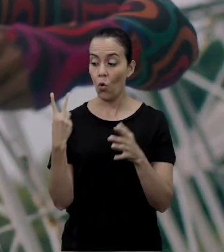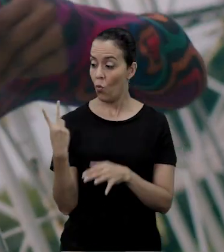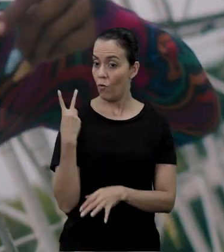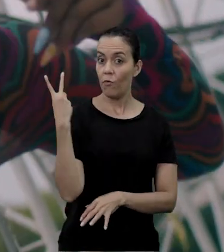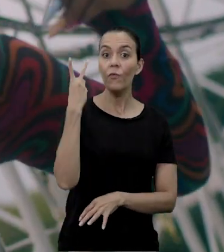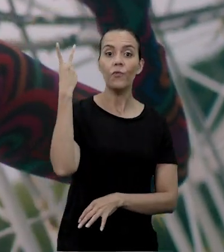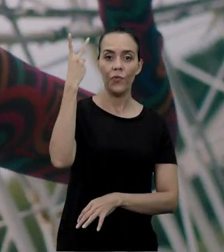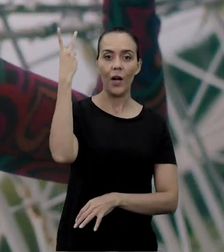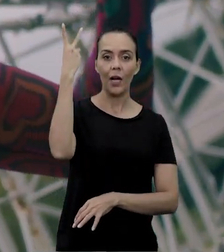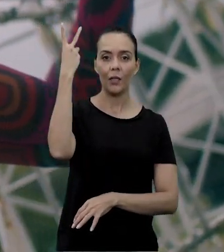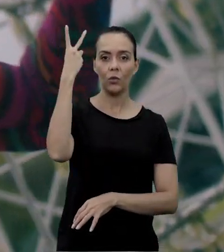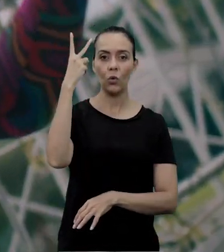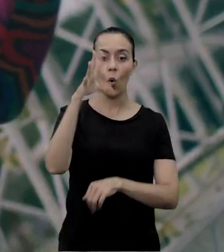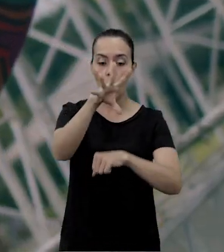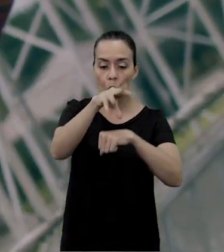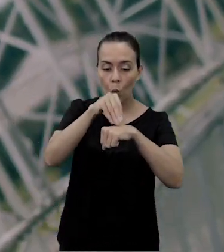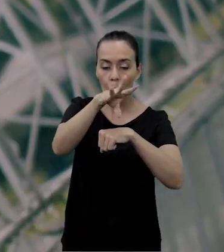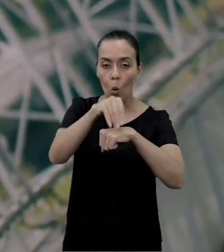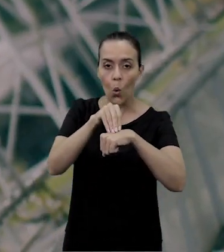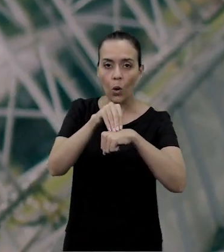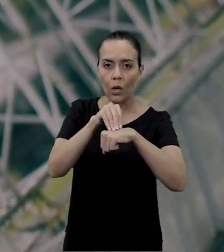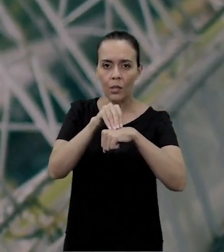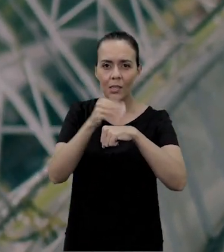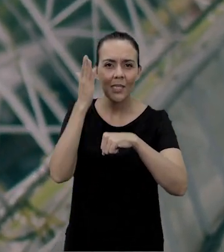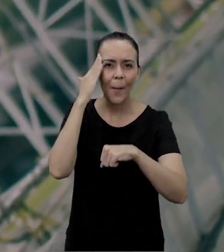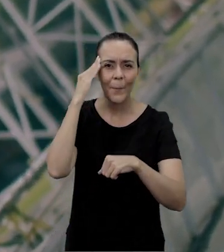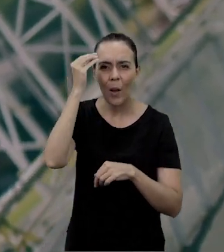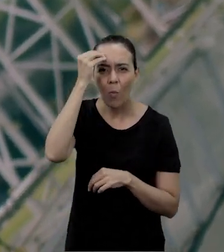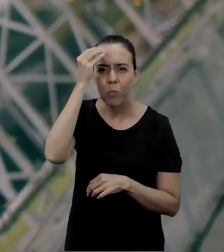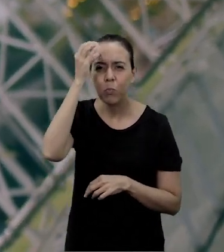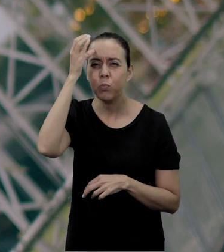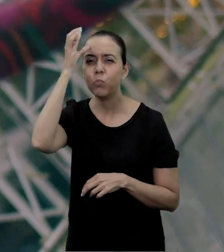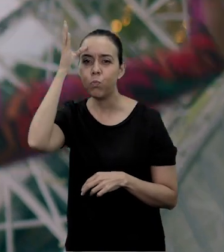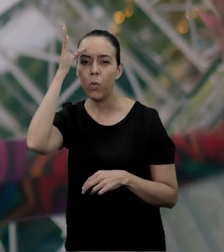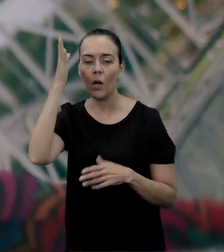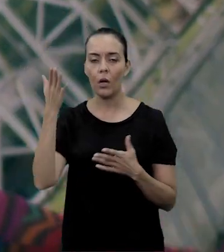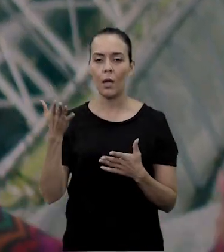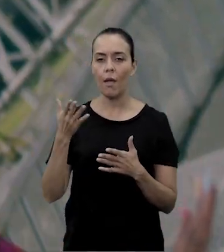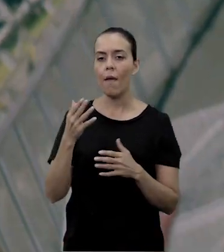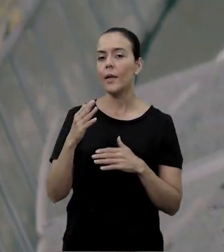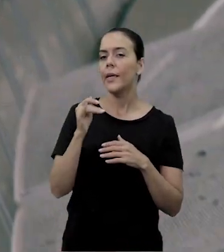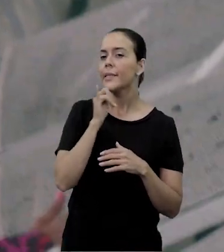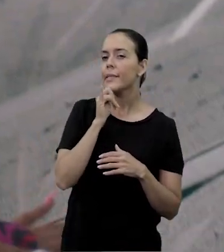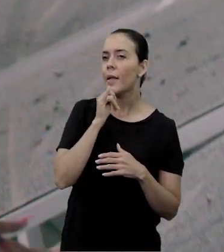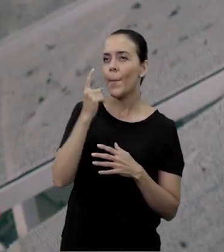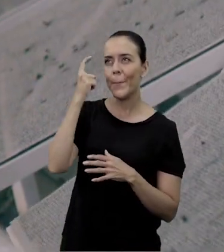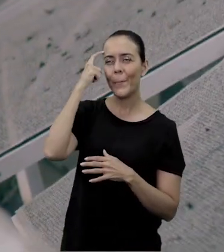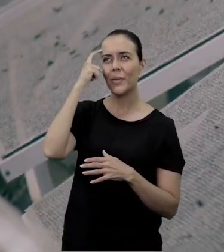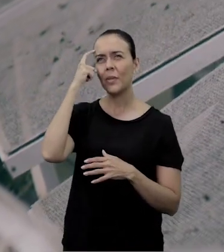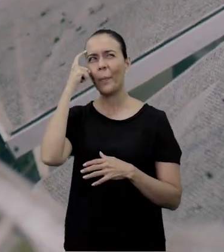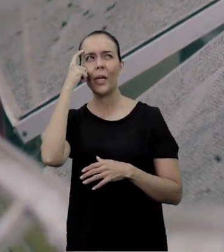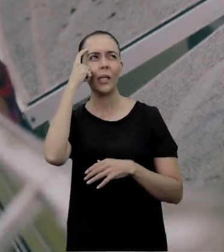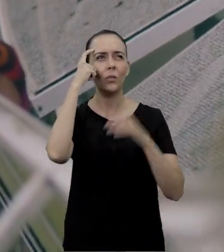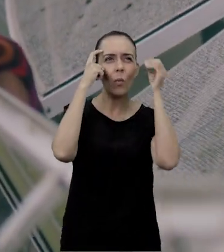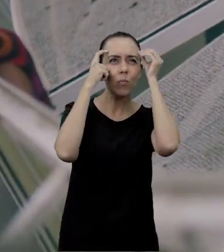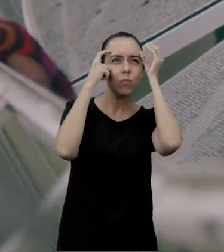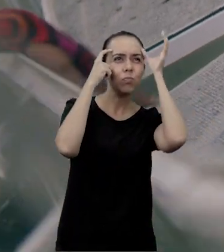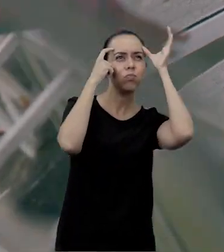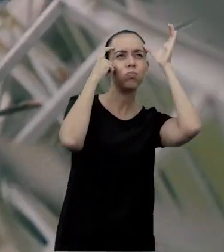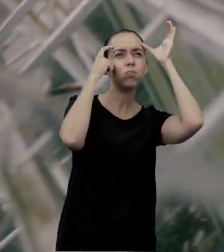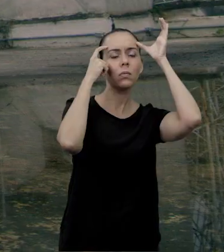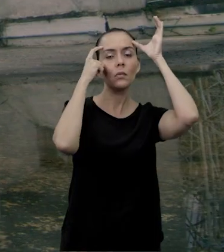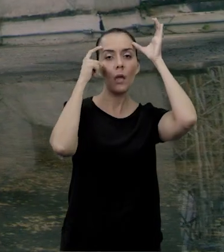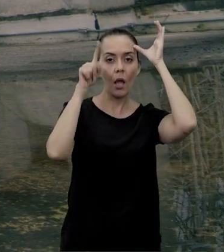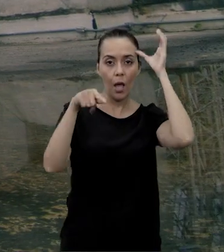Esse valor maior dado ao conhecimento, ao know-how, ao conhecimento técnico, em detrimento ao pensamento, ela já vai chamar